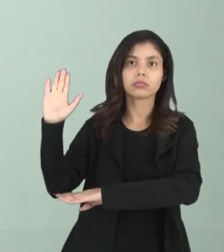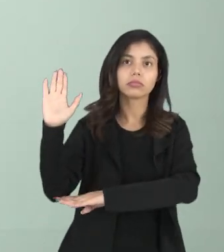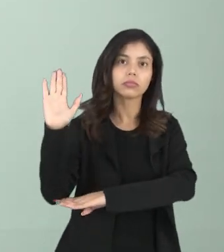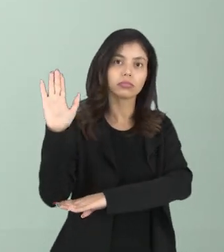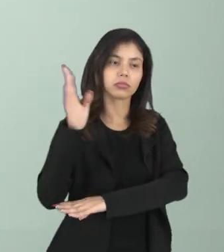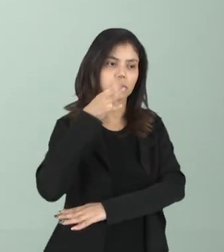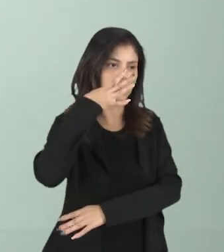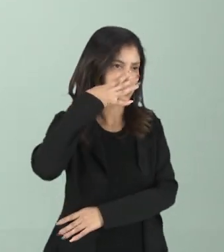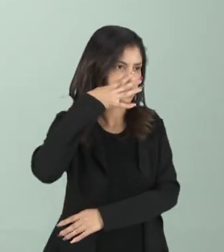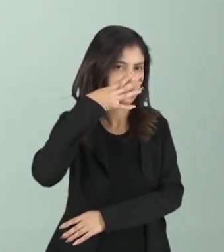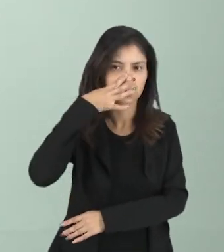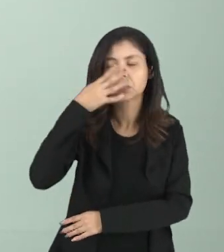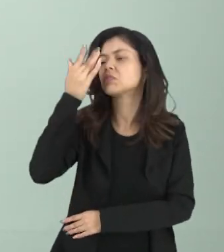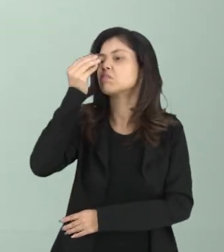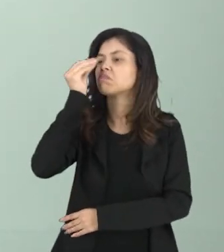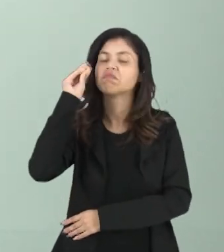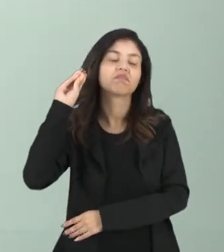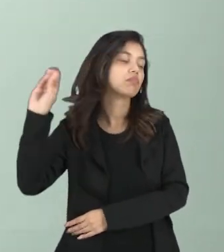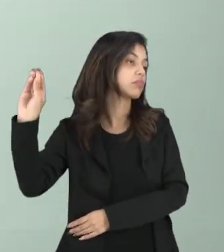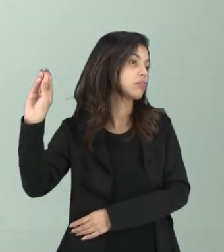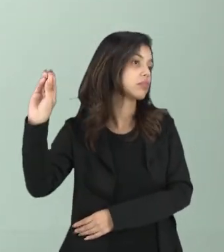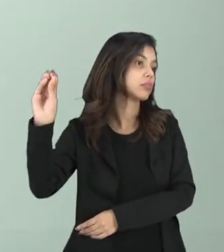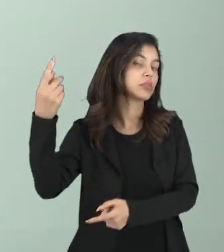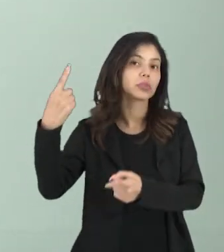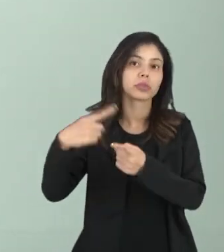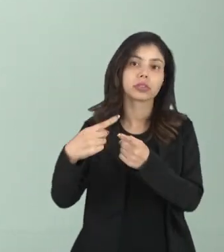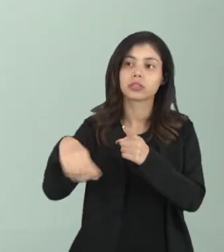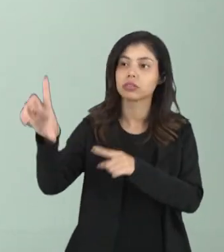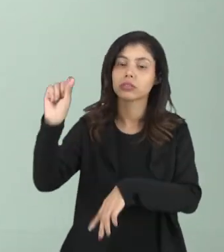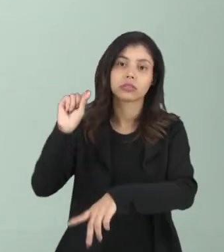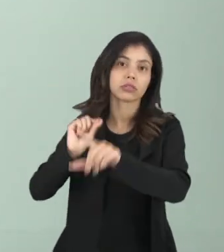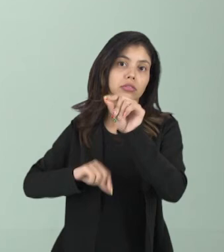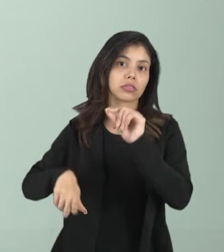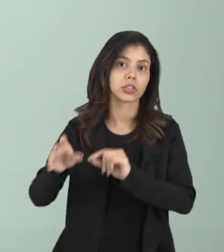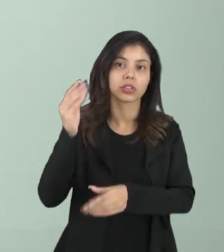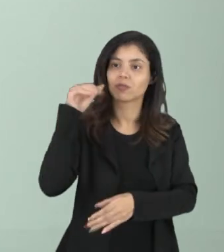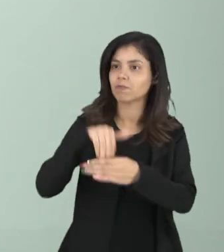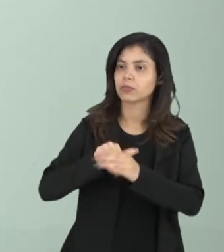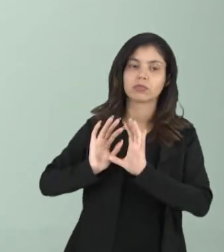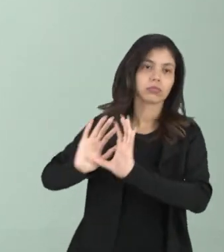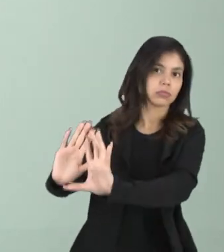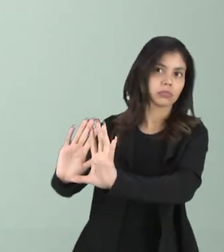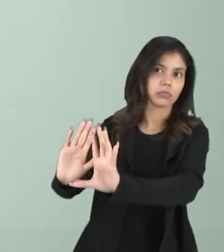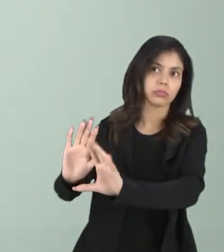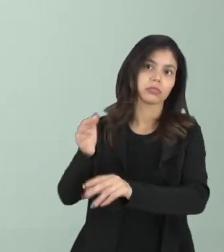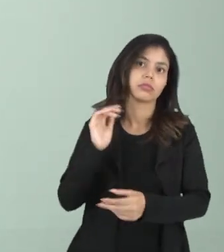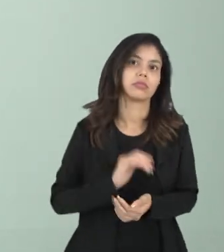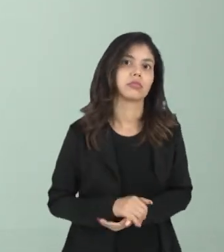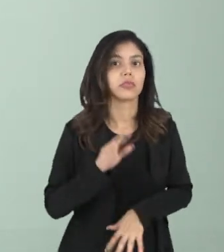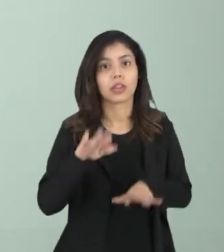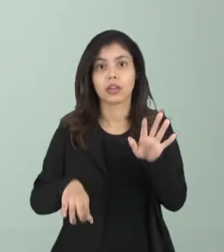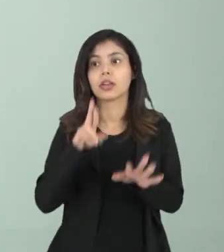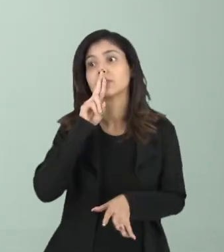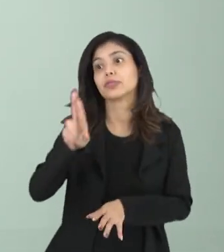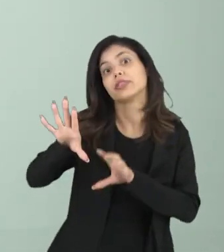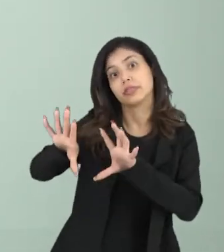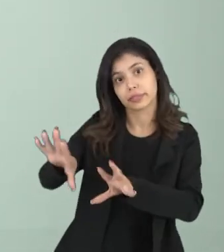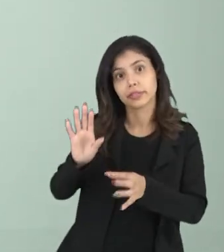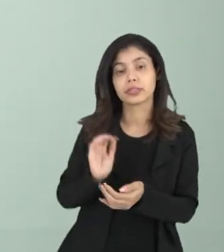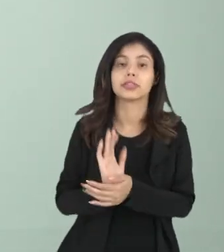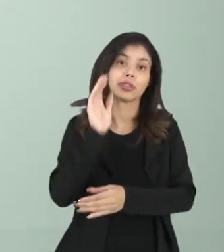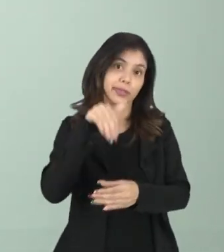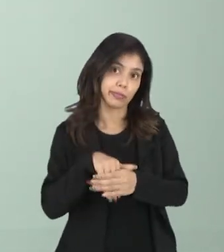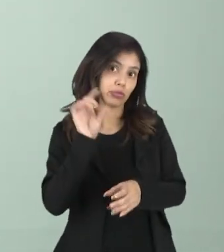ele ignora tal candidato por conta das suas decisões, aí não vota mais nele. Então a gente geralmente está dando resposta só na